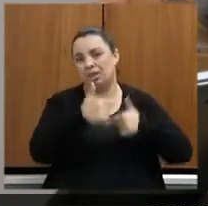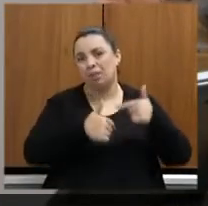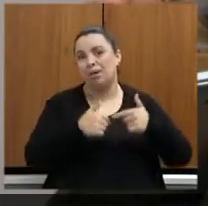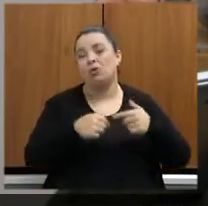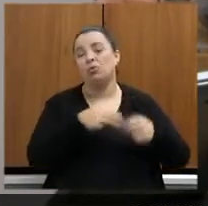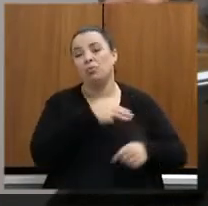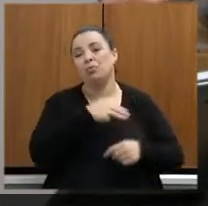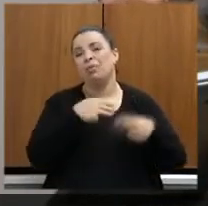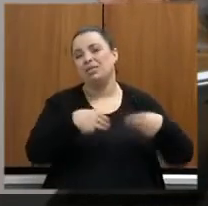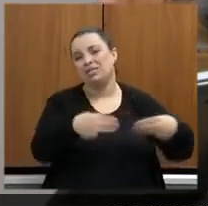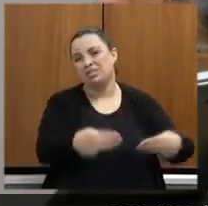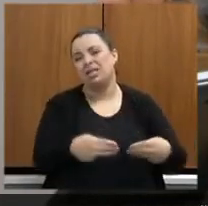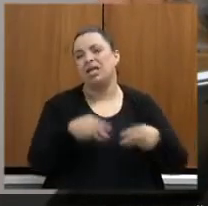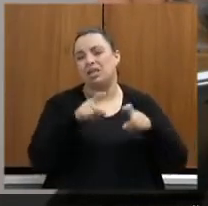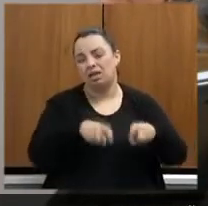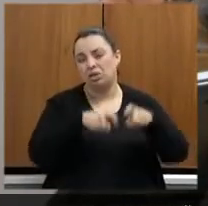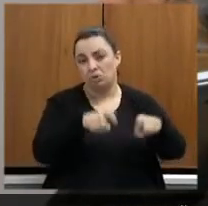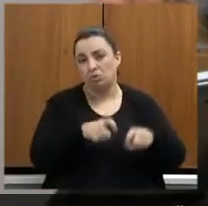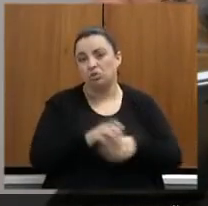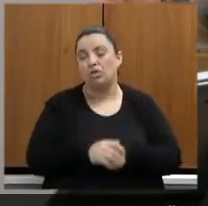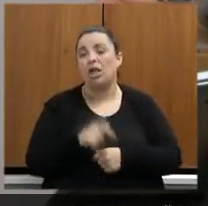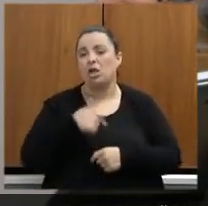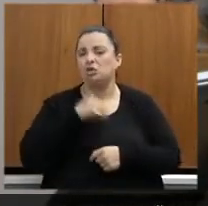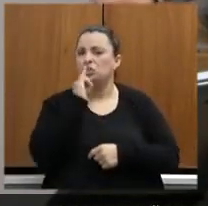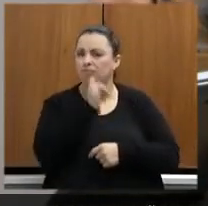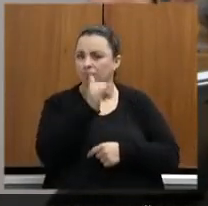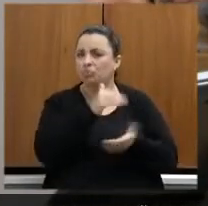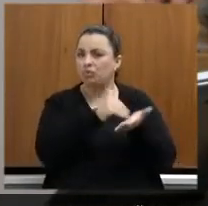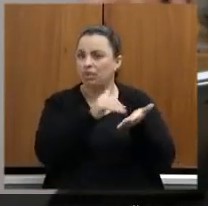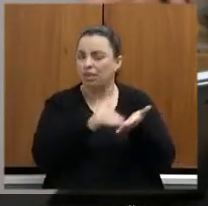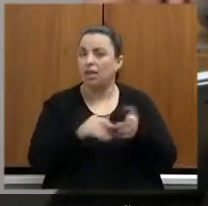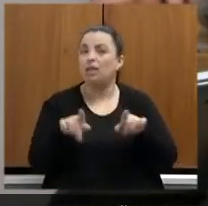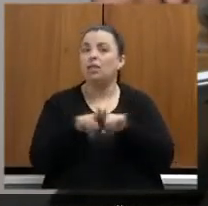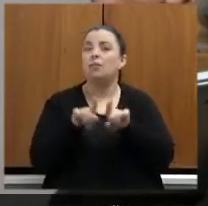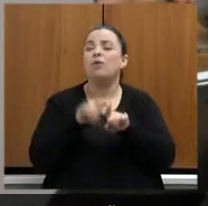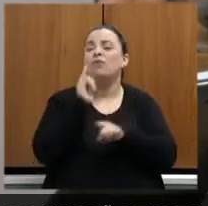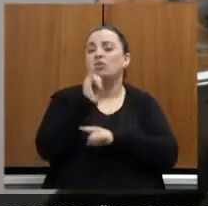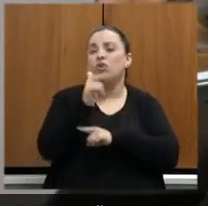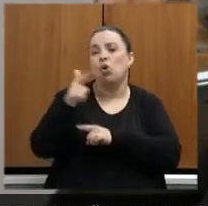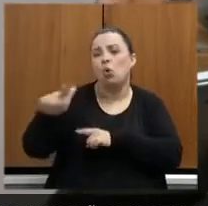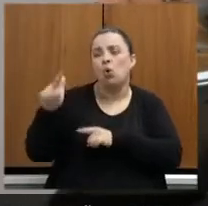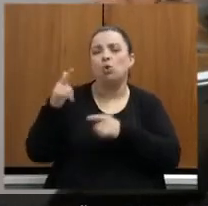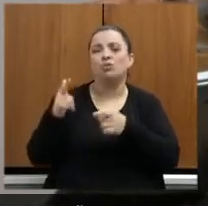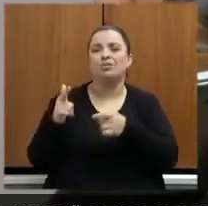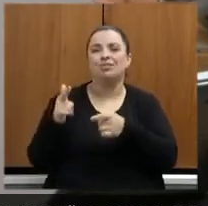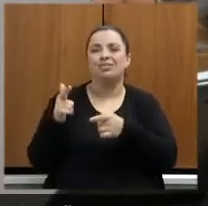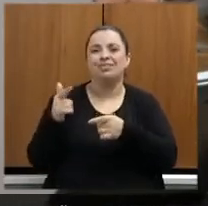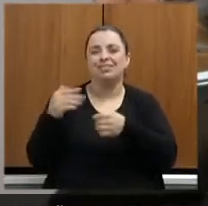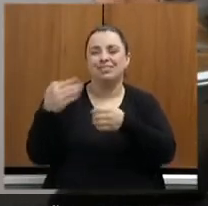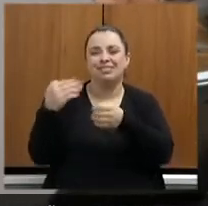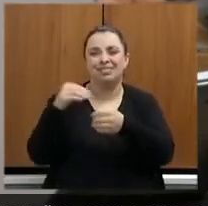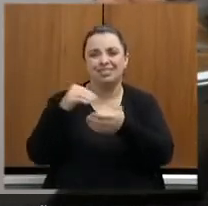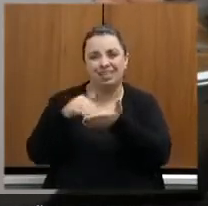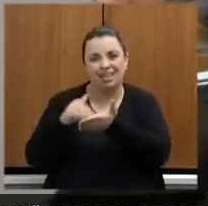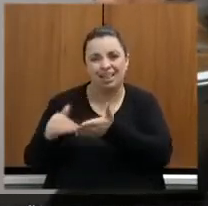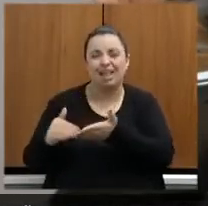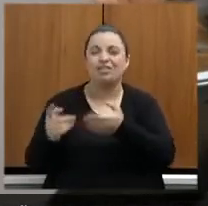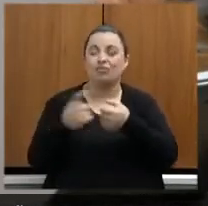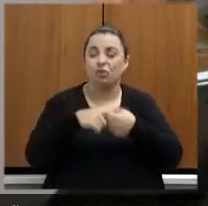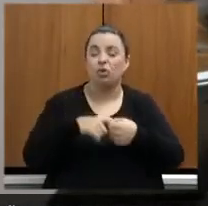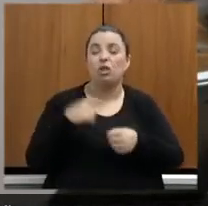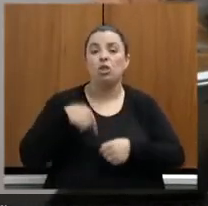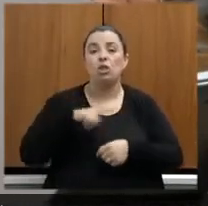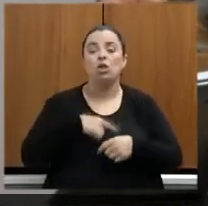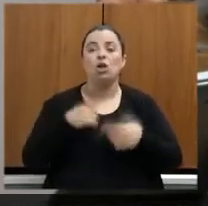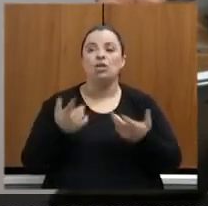vou dizer aqui a todos os companheiros da vinculado nós temos uma oportunidade de aproveitar é muito a